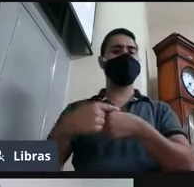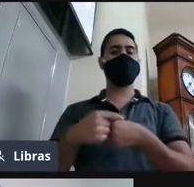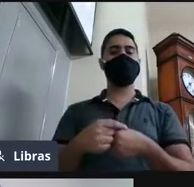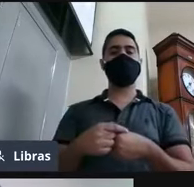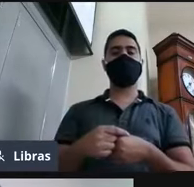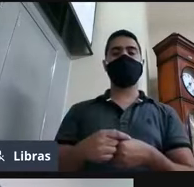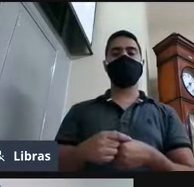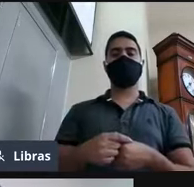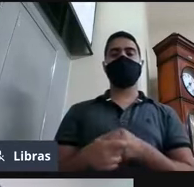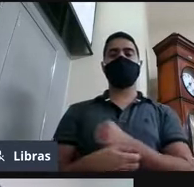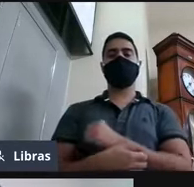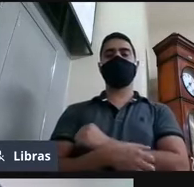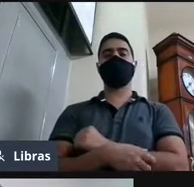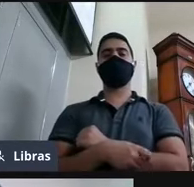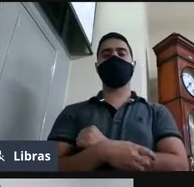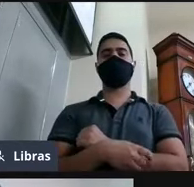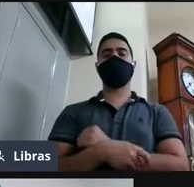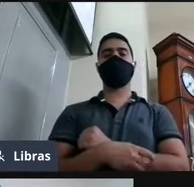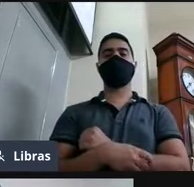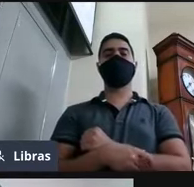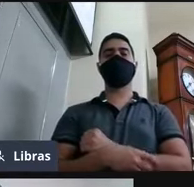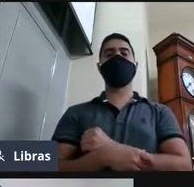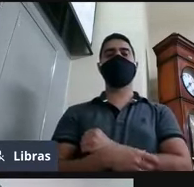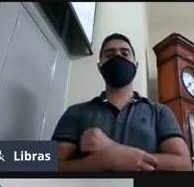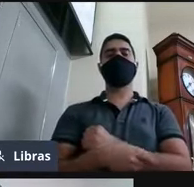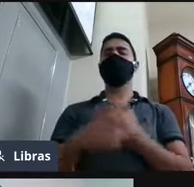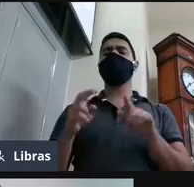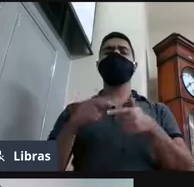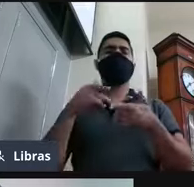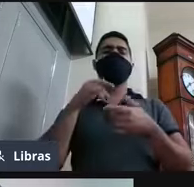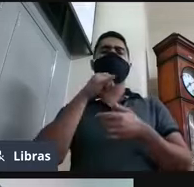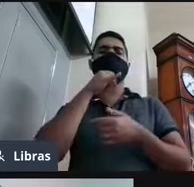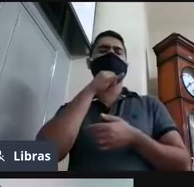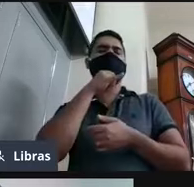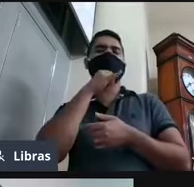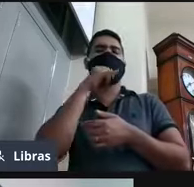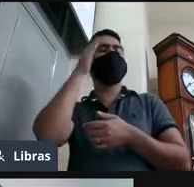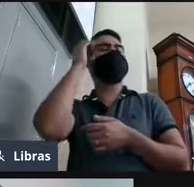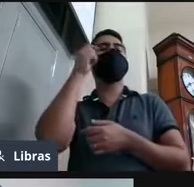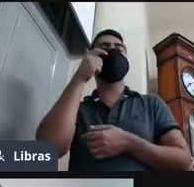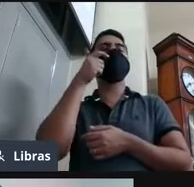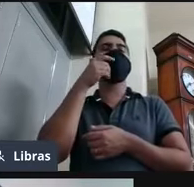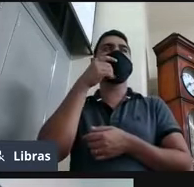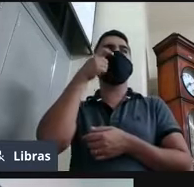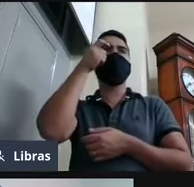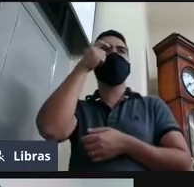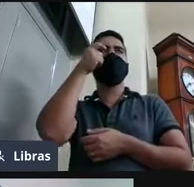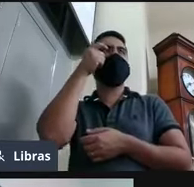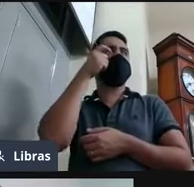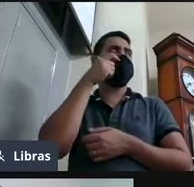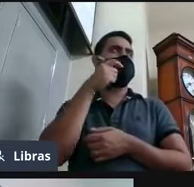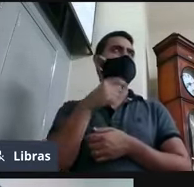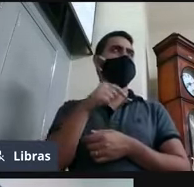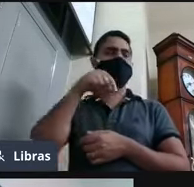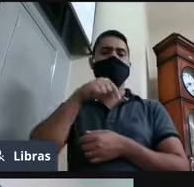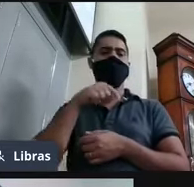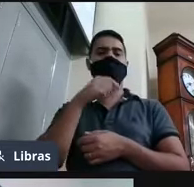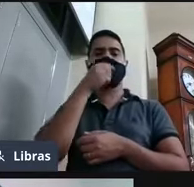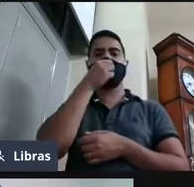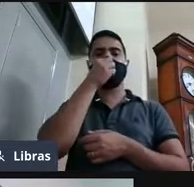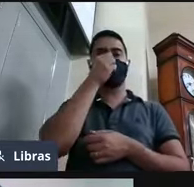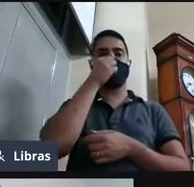me deixa muito triste é saber que o interesse talvez não seja pelos argumentos que aqui, Marquinho,